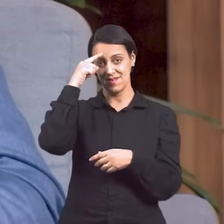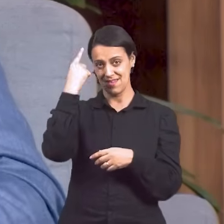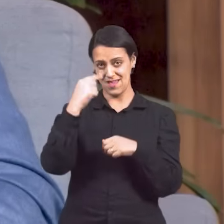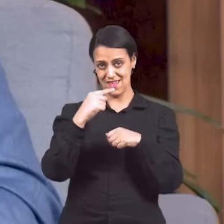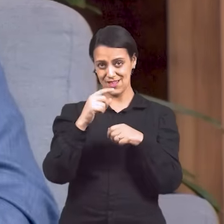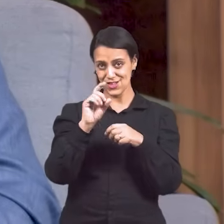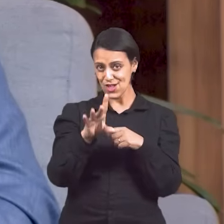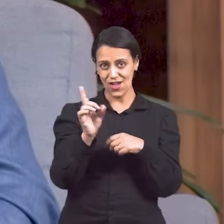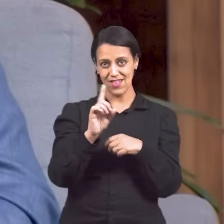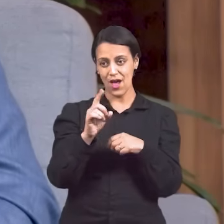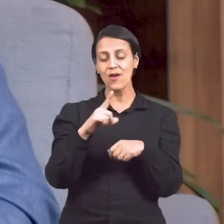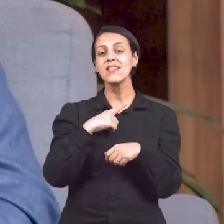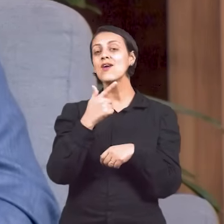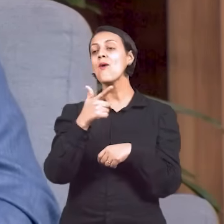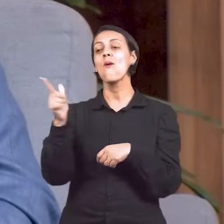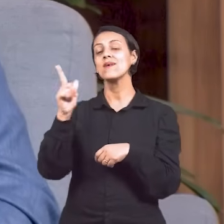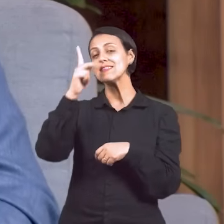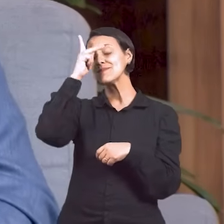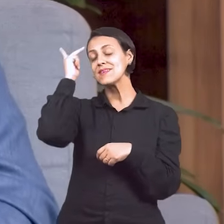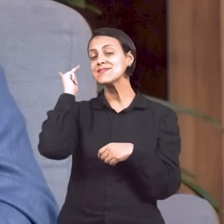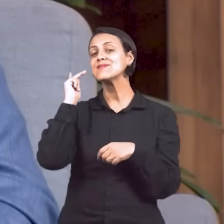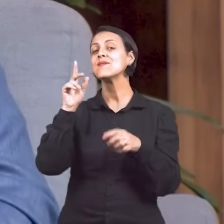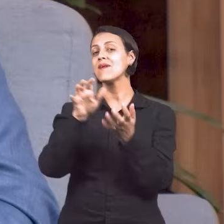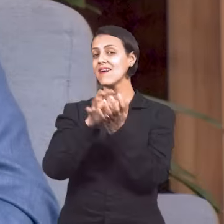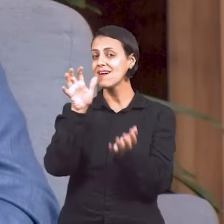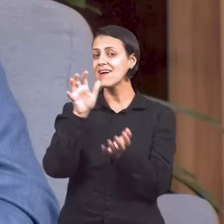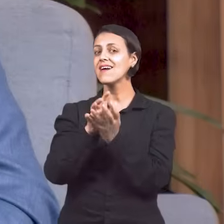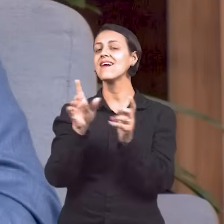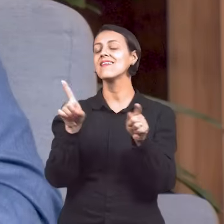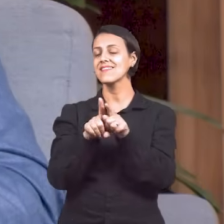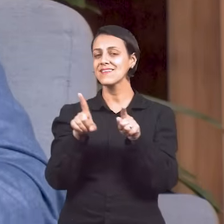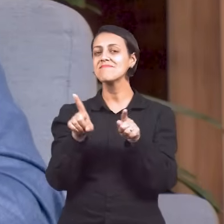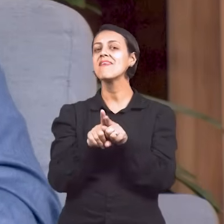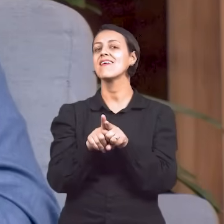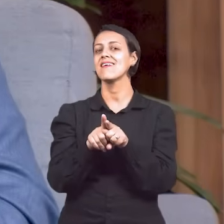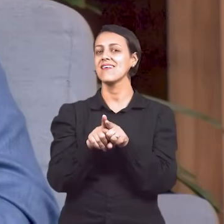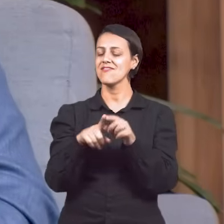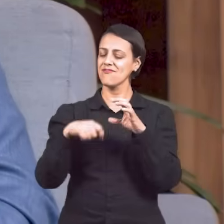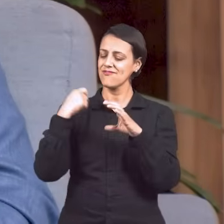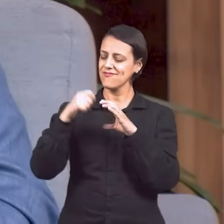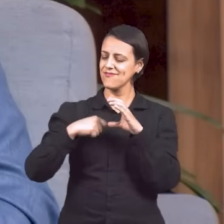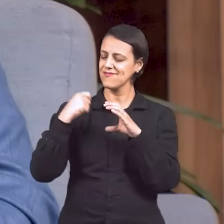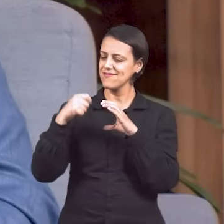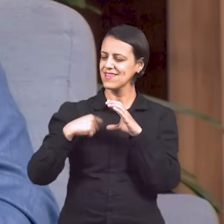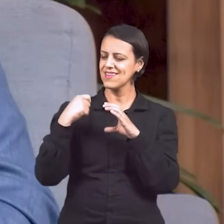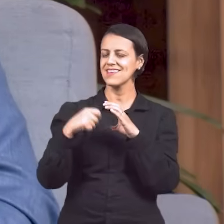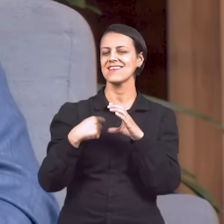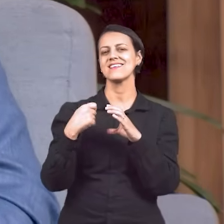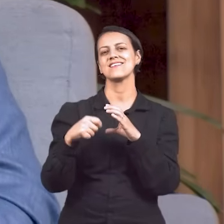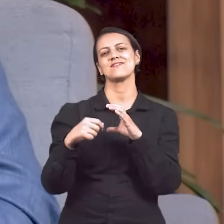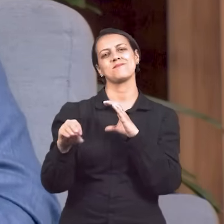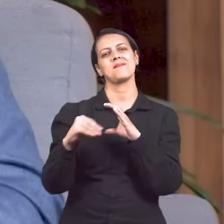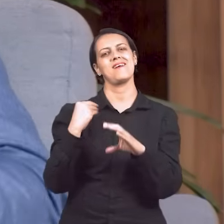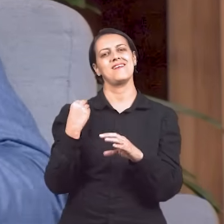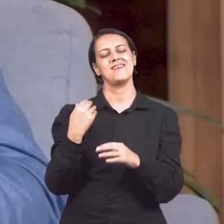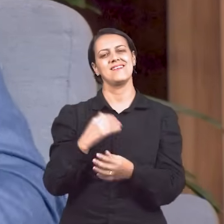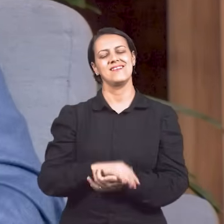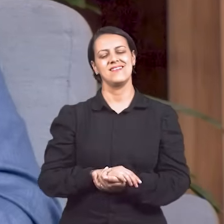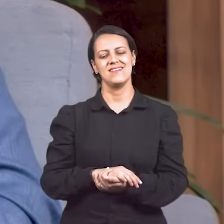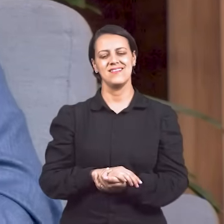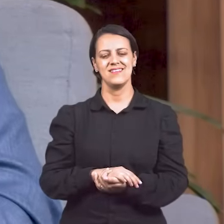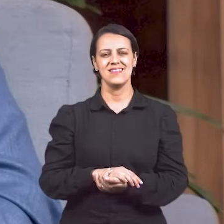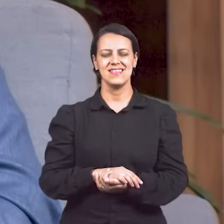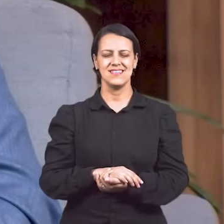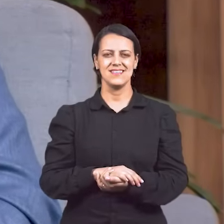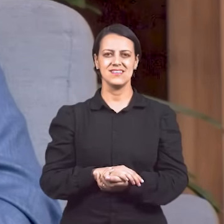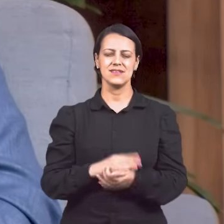deixando aqui a sua palavra aos nossos queridos irmãos. E não é só o pastor Edson que tem recado, não. Nós temos nossos irmãos